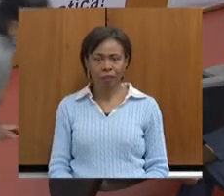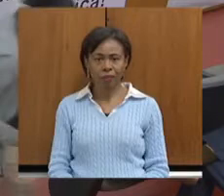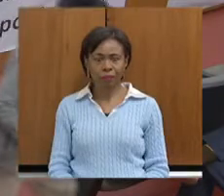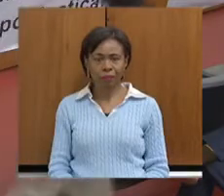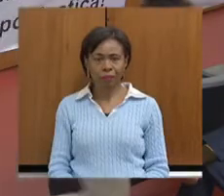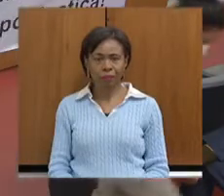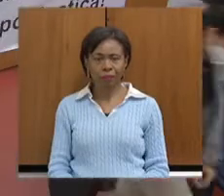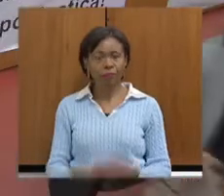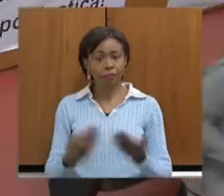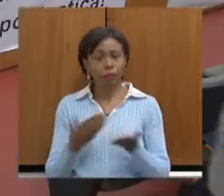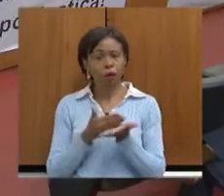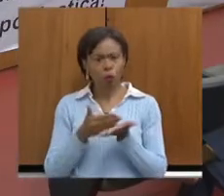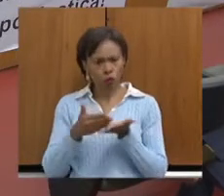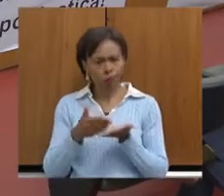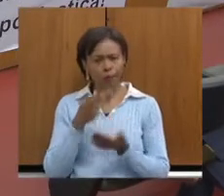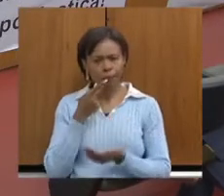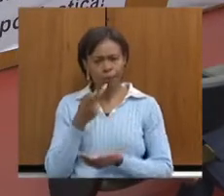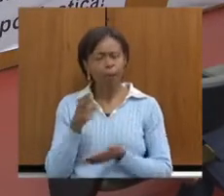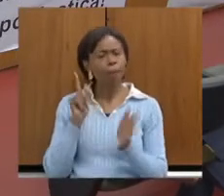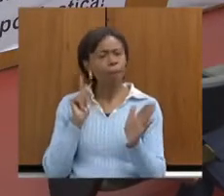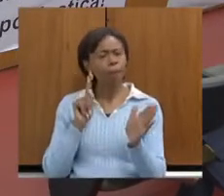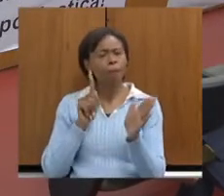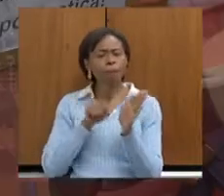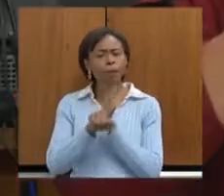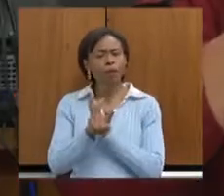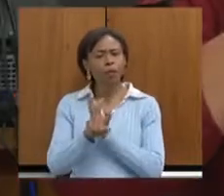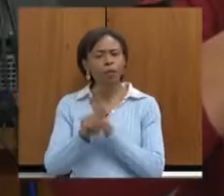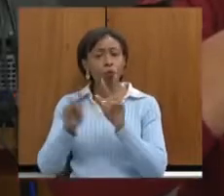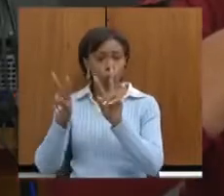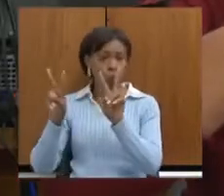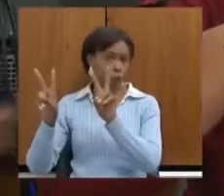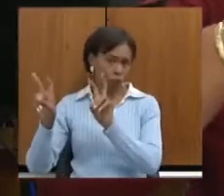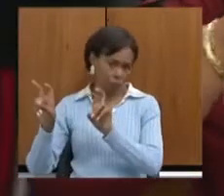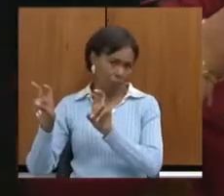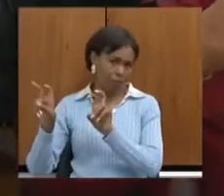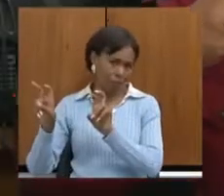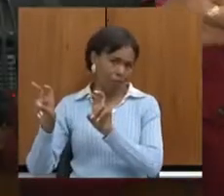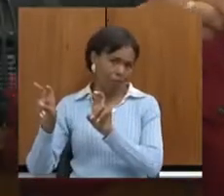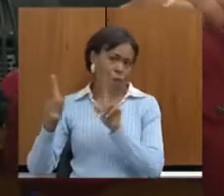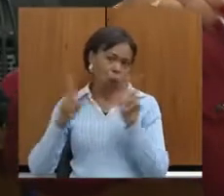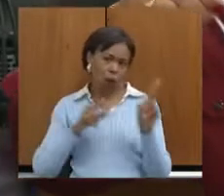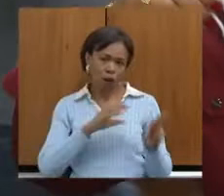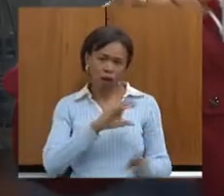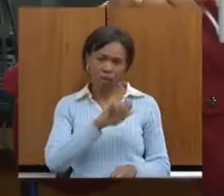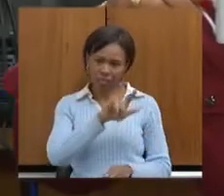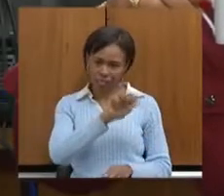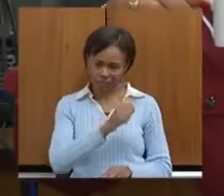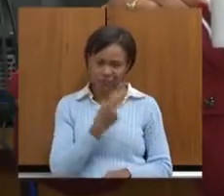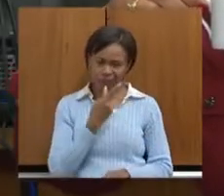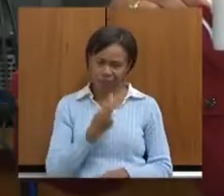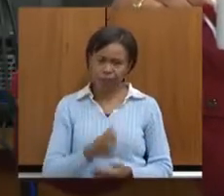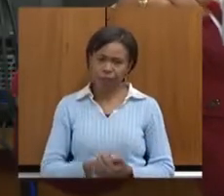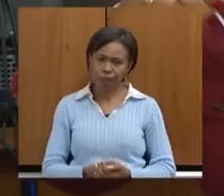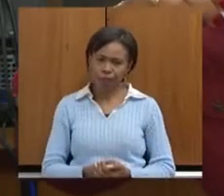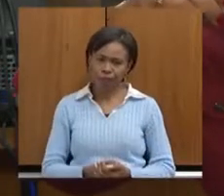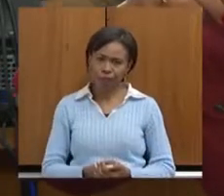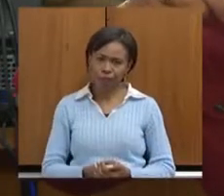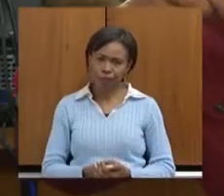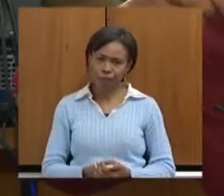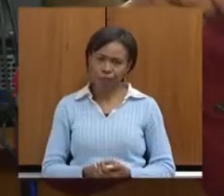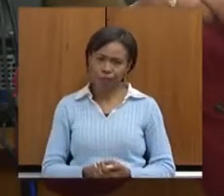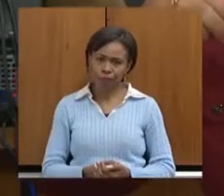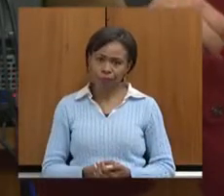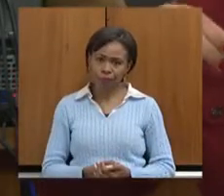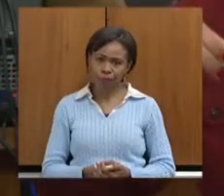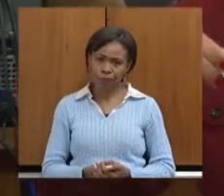oh alô Agora sim tenho queria começar a fazer uma pergunta né também trazendo o tema da mesa como elas ela trouxe né